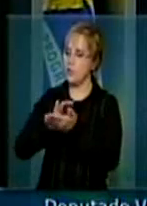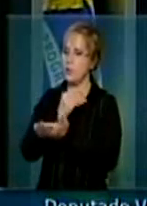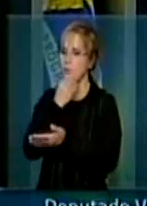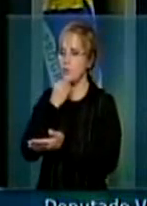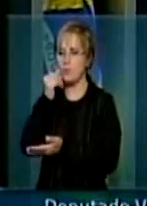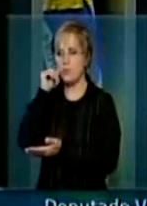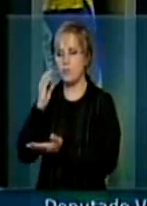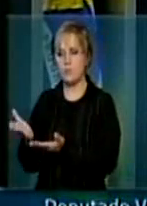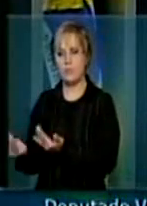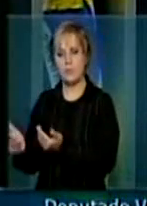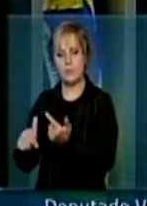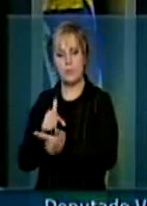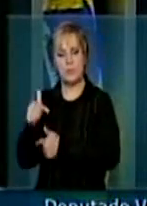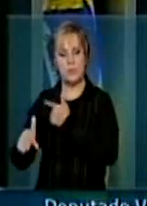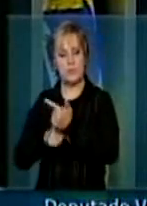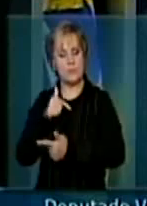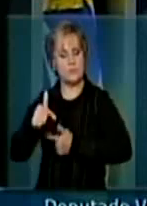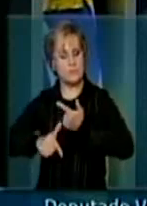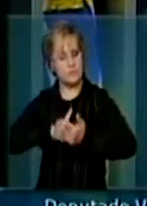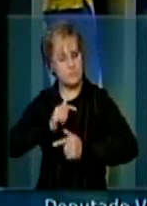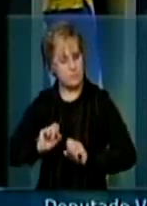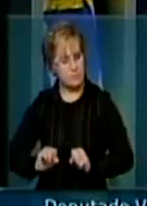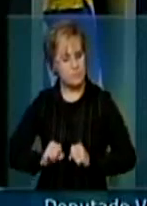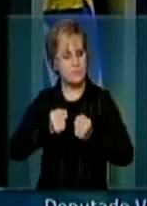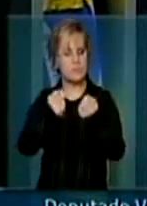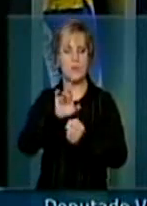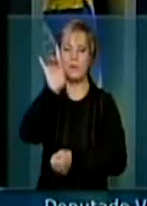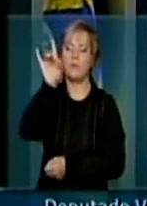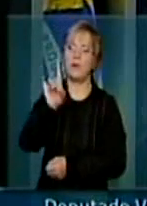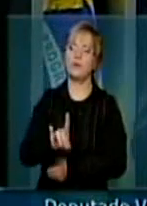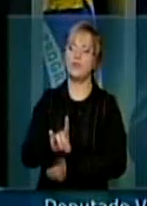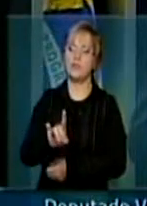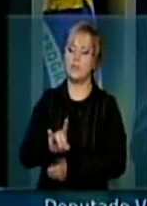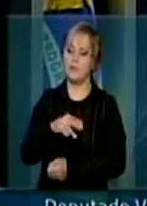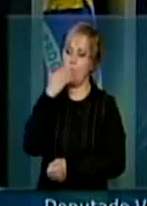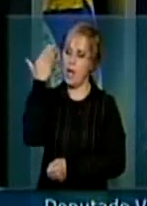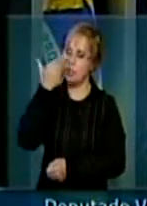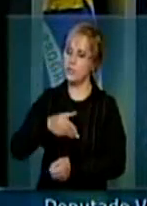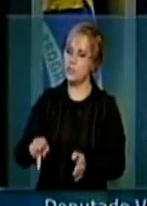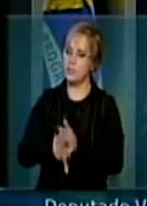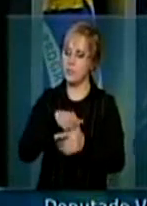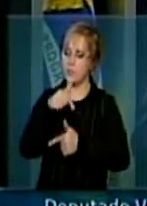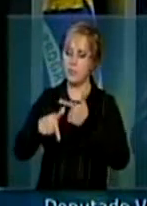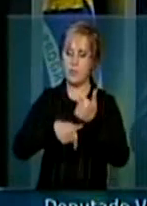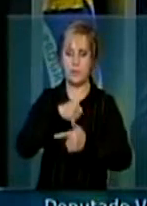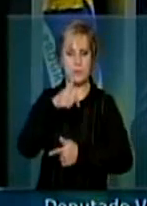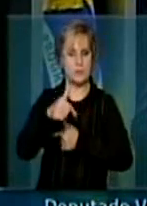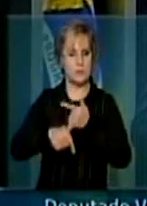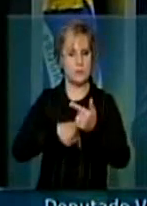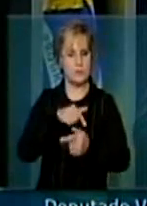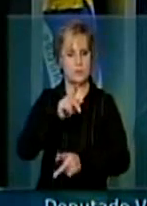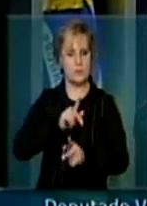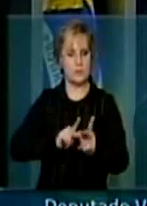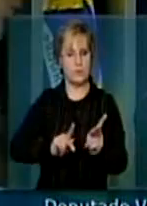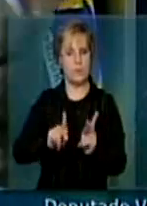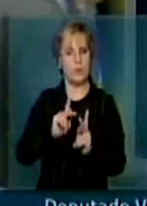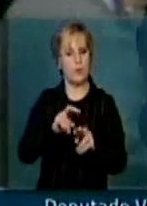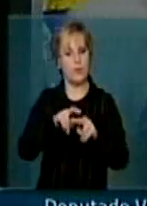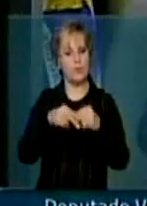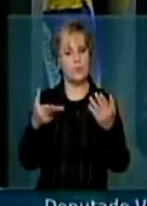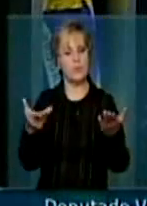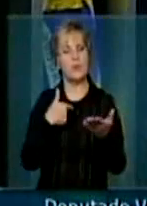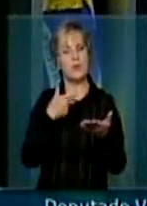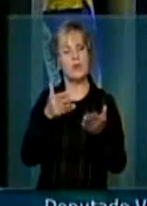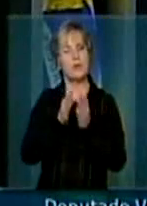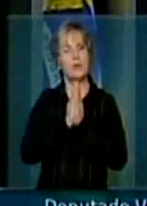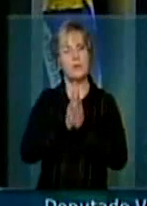mulheres que trabalham e labutam pelo direito à dignidade do povo trabalhador. Por isso, senhora presidente, queria